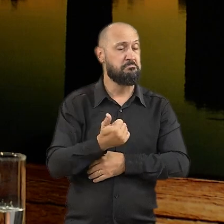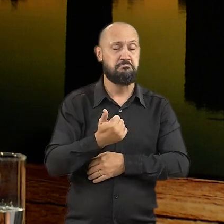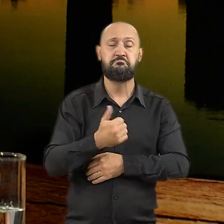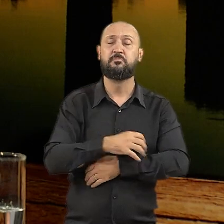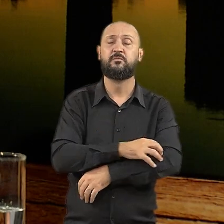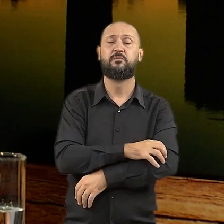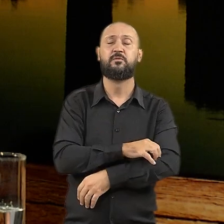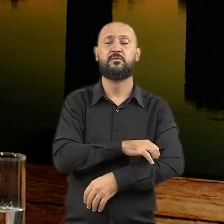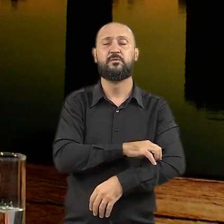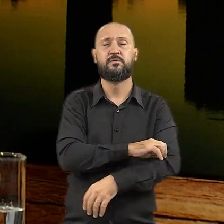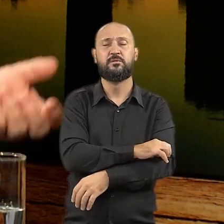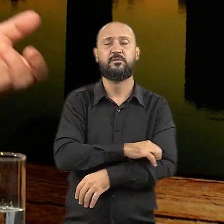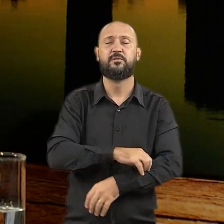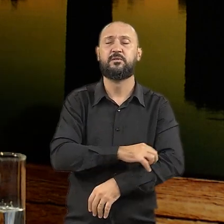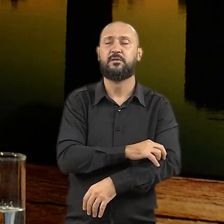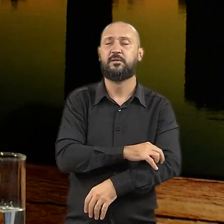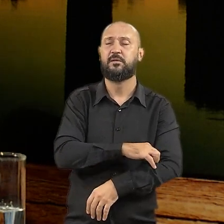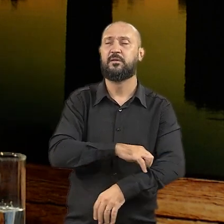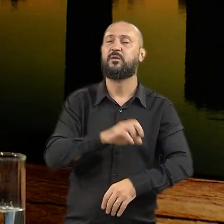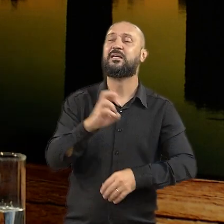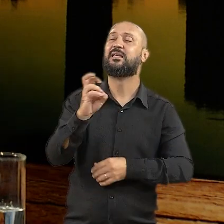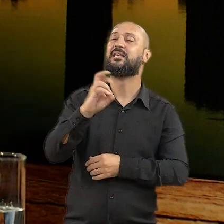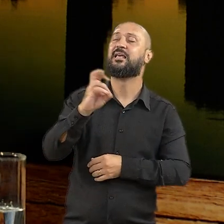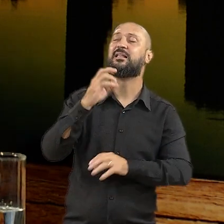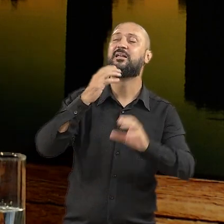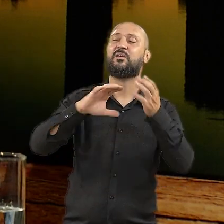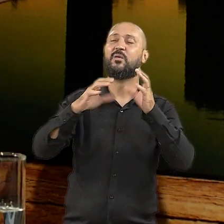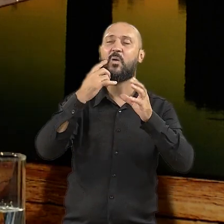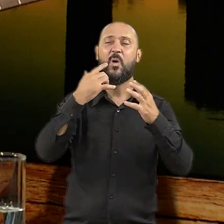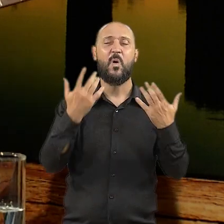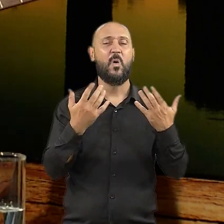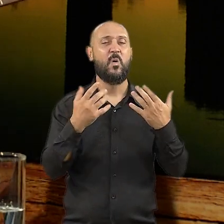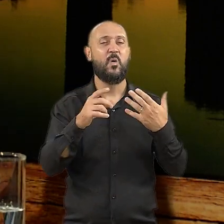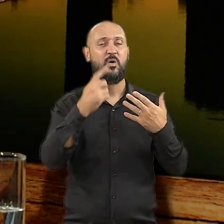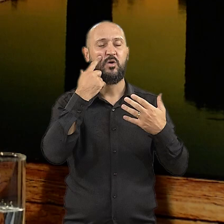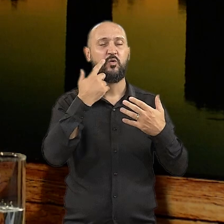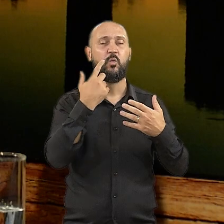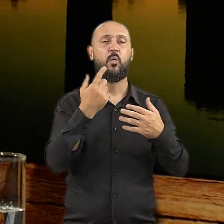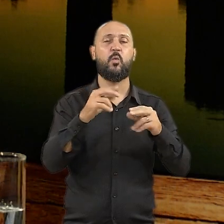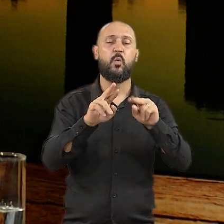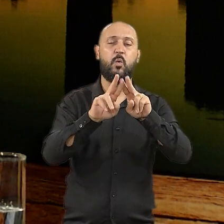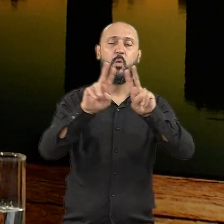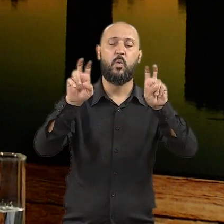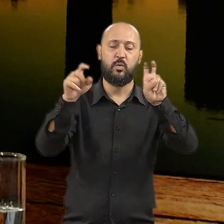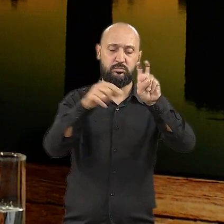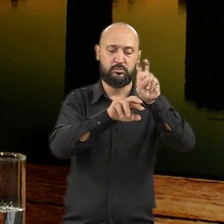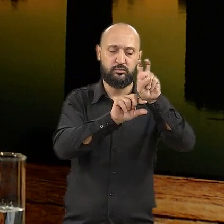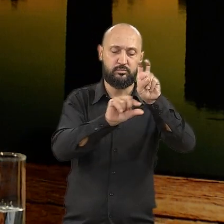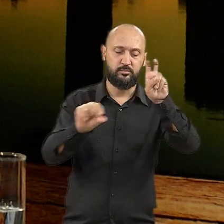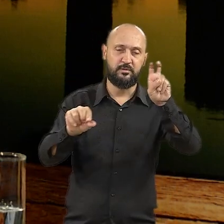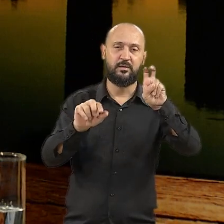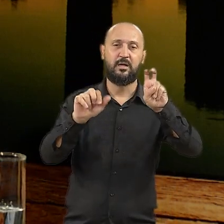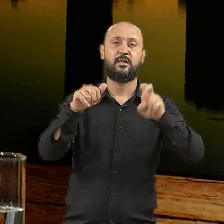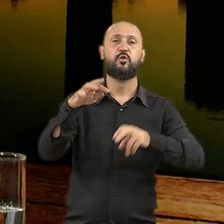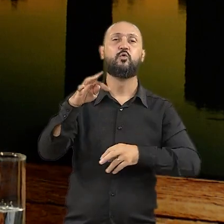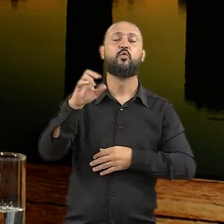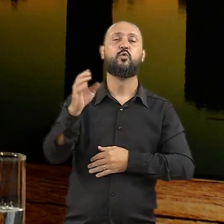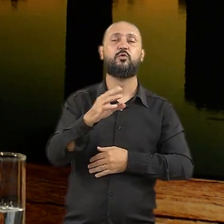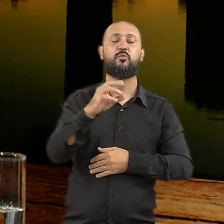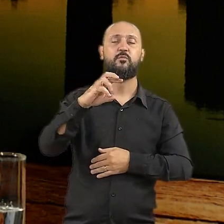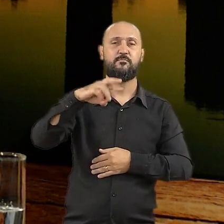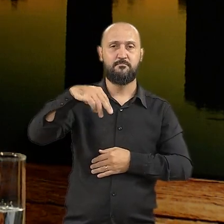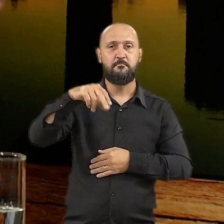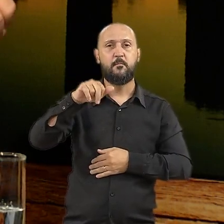também. E nomeamos o Quintas Musicais, nós nomeamos com o subtítulo era Antônio